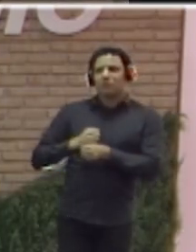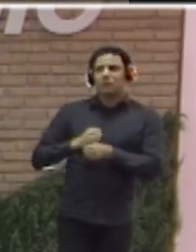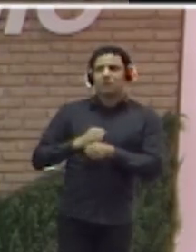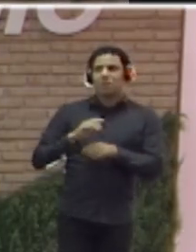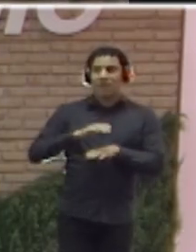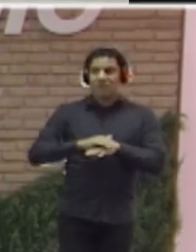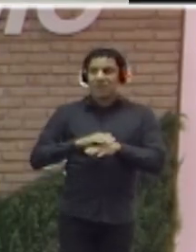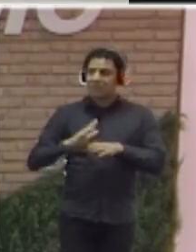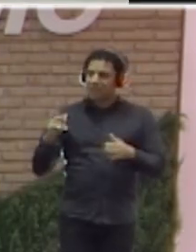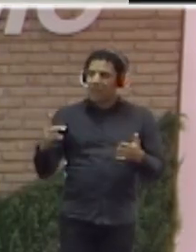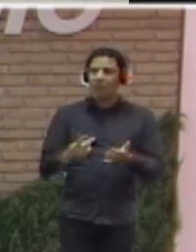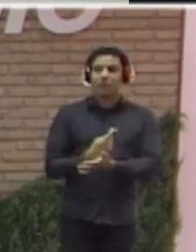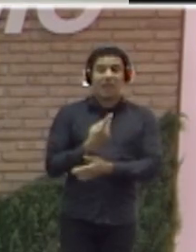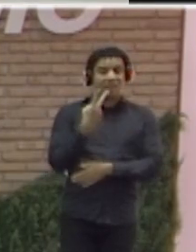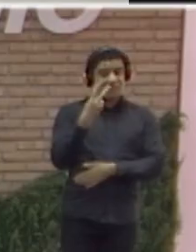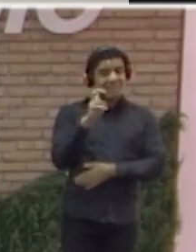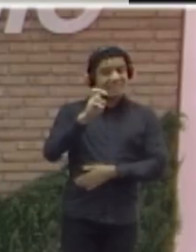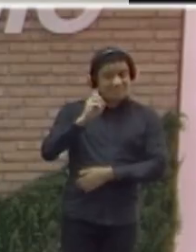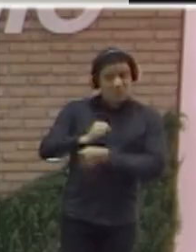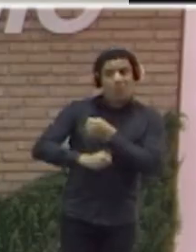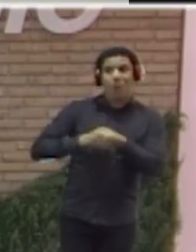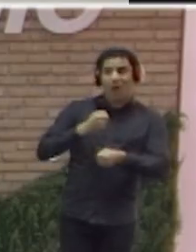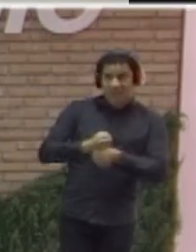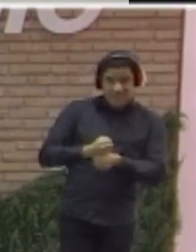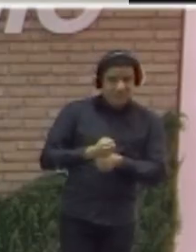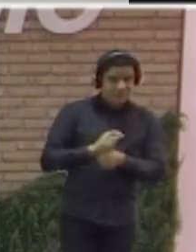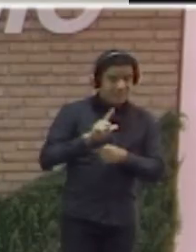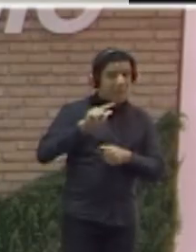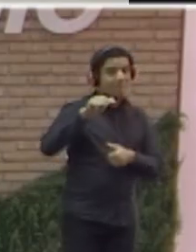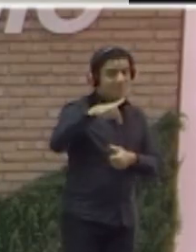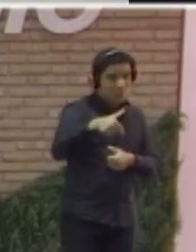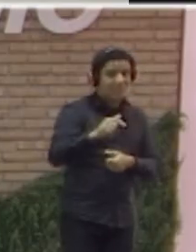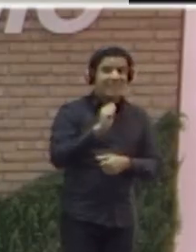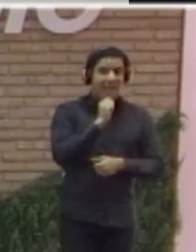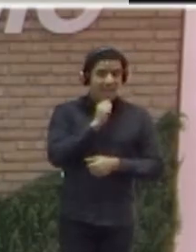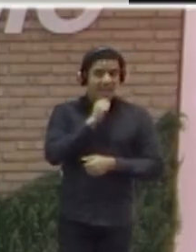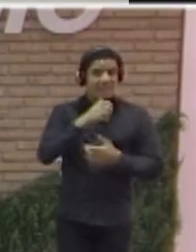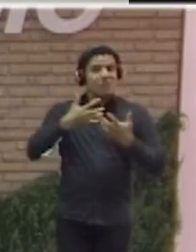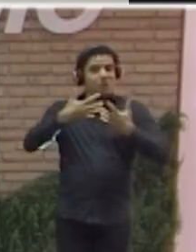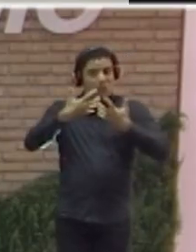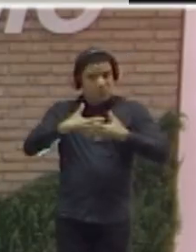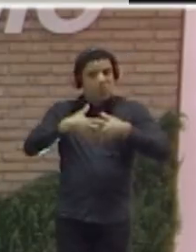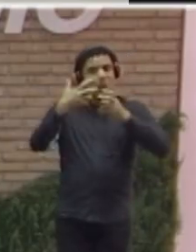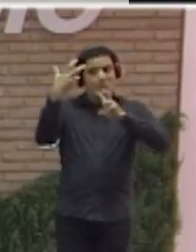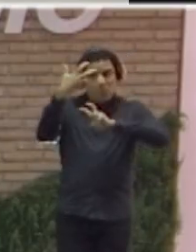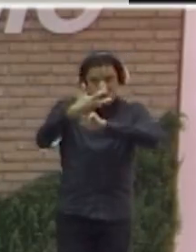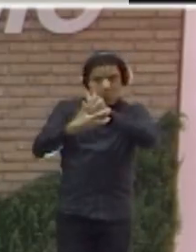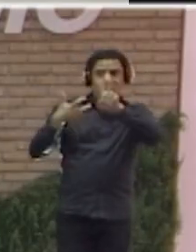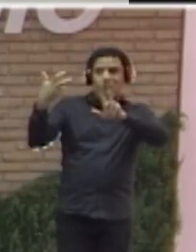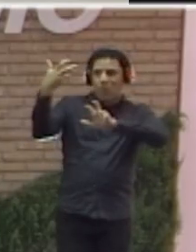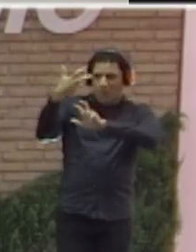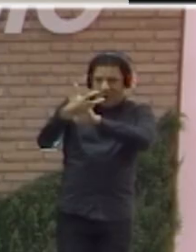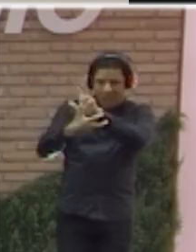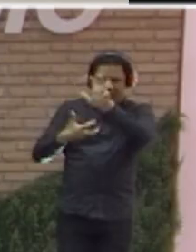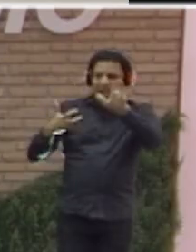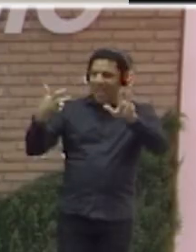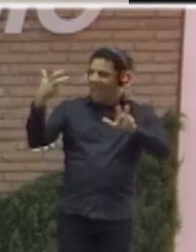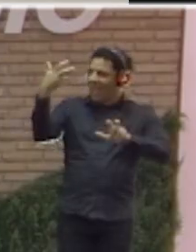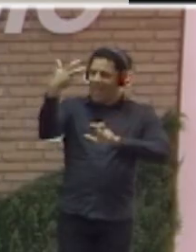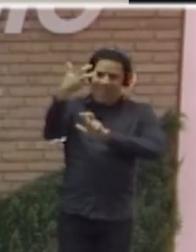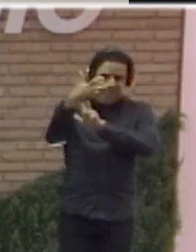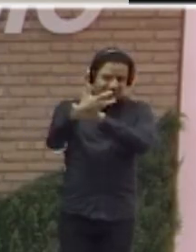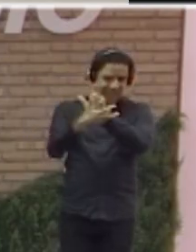acontecer. 25 anos depois ainda funcionando. É incrível que ela está ainda ali. Não acredito que já se passaram 25